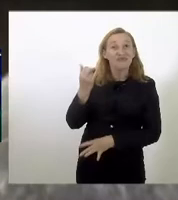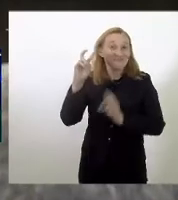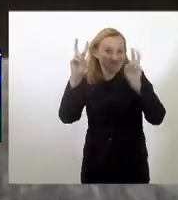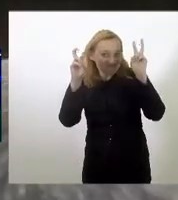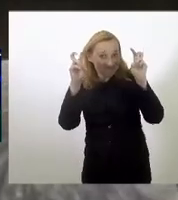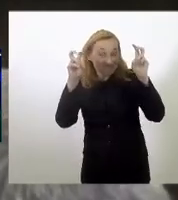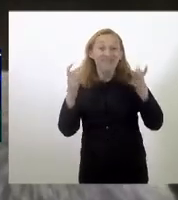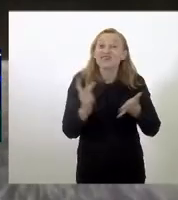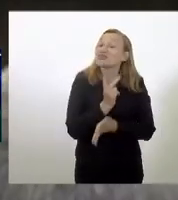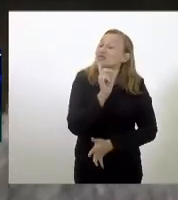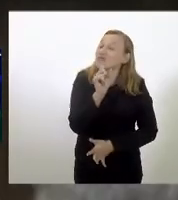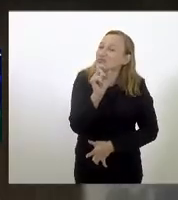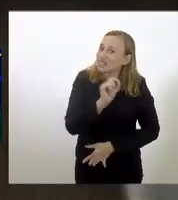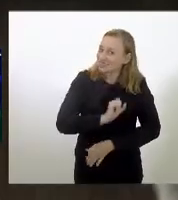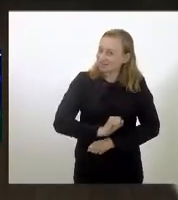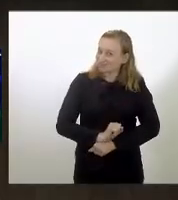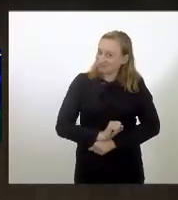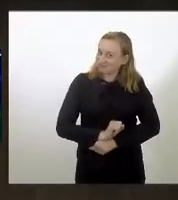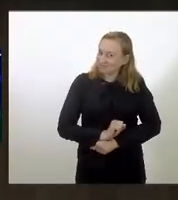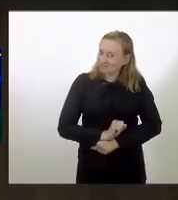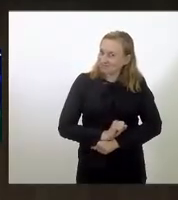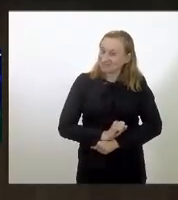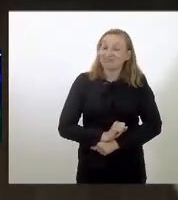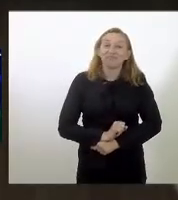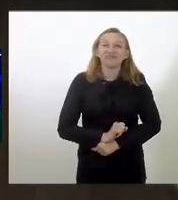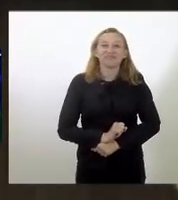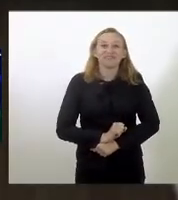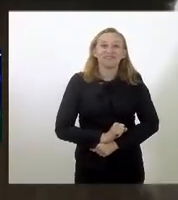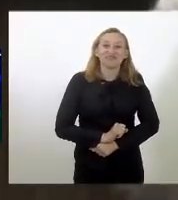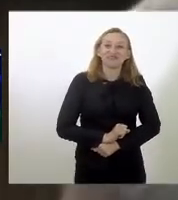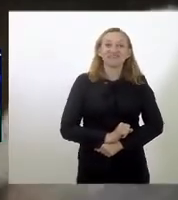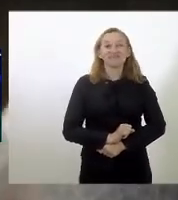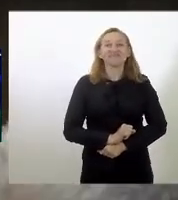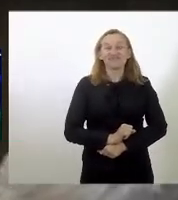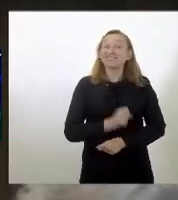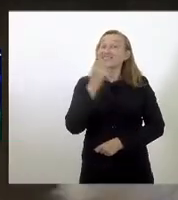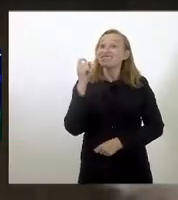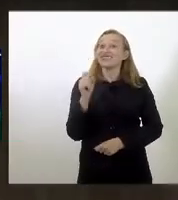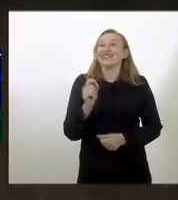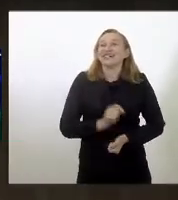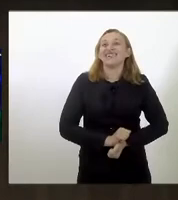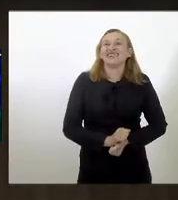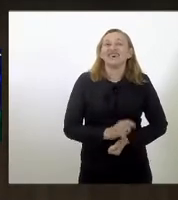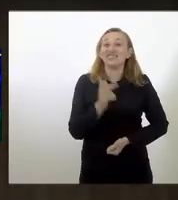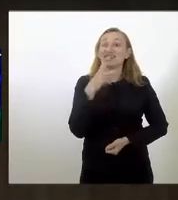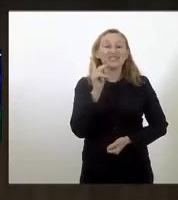Ocorre que, no intento de se...